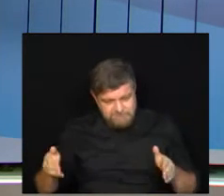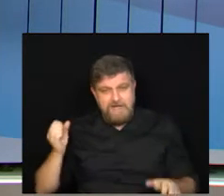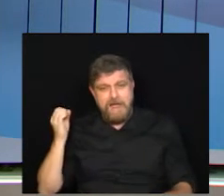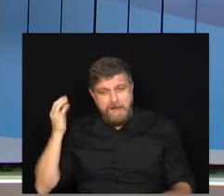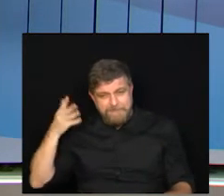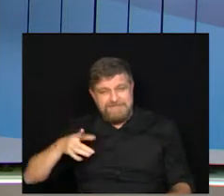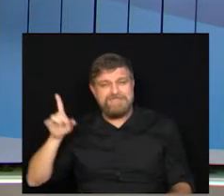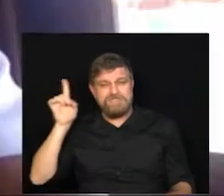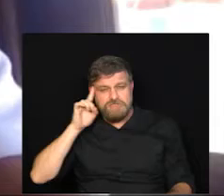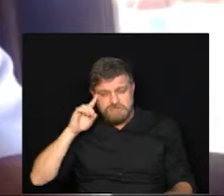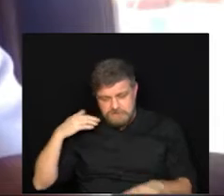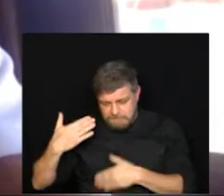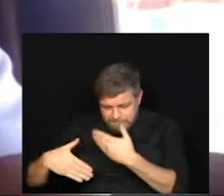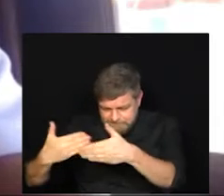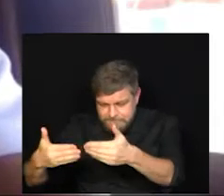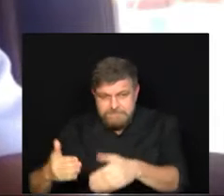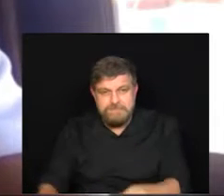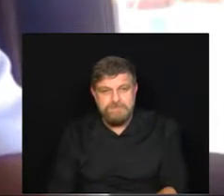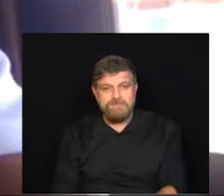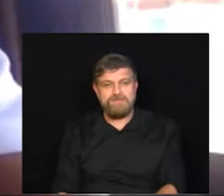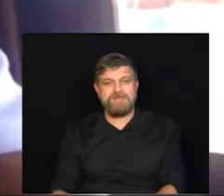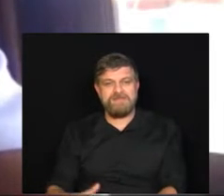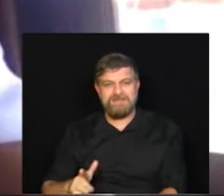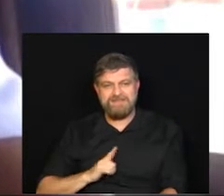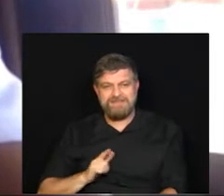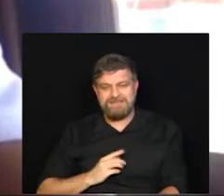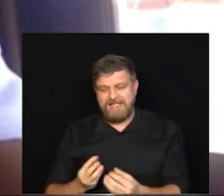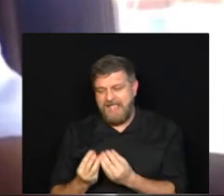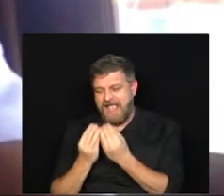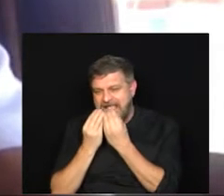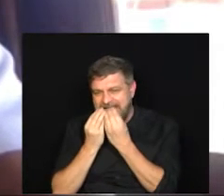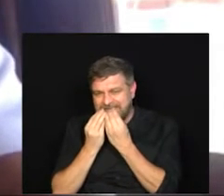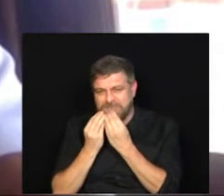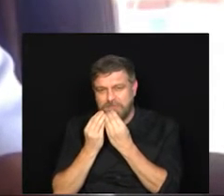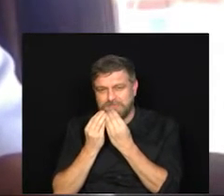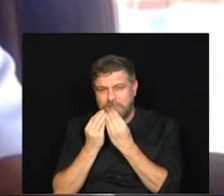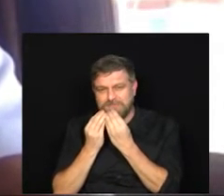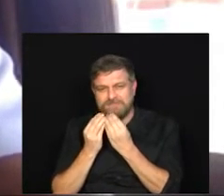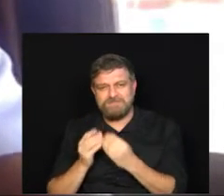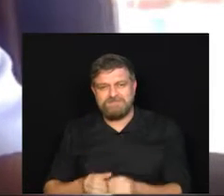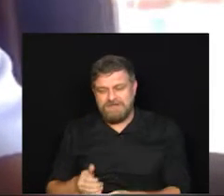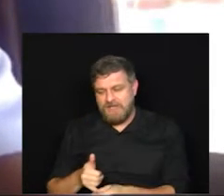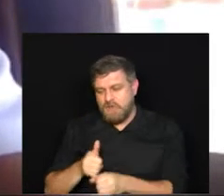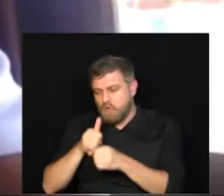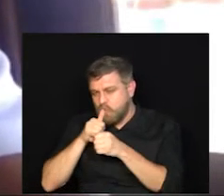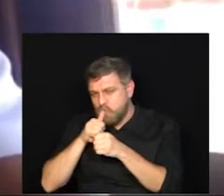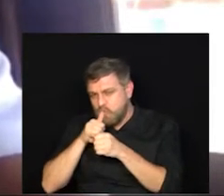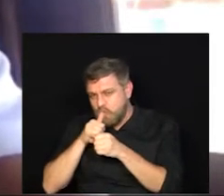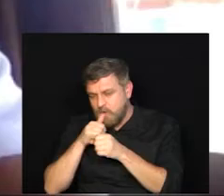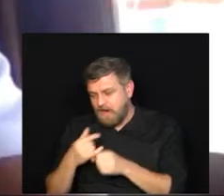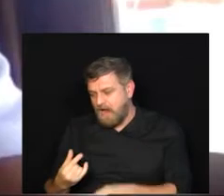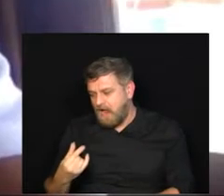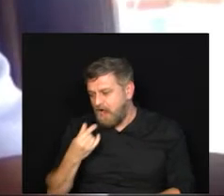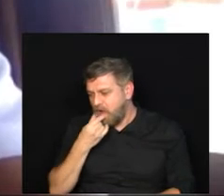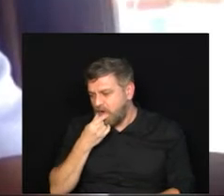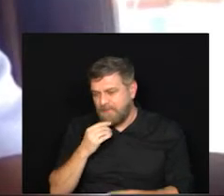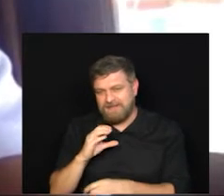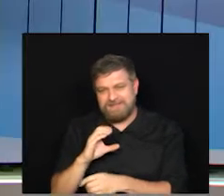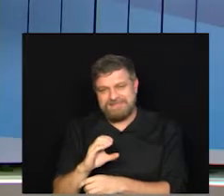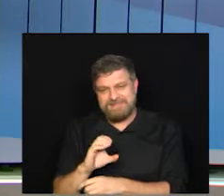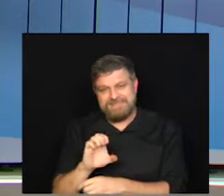dias velejando. Comendo sanduíche e tomando suco, é isso, e barrinha de cereal.